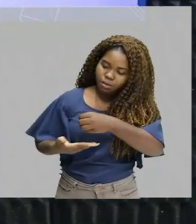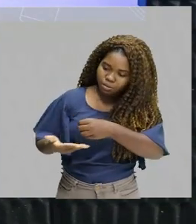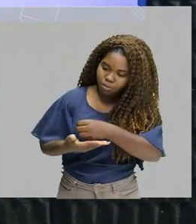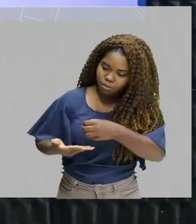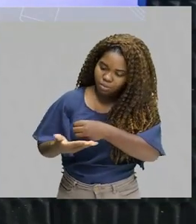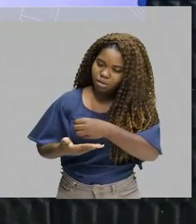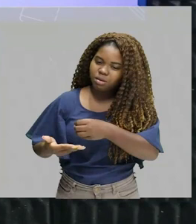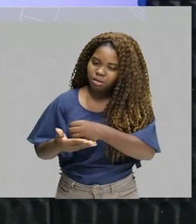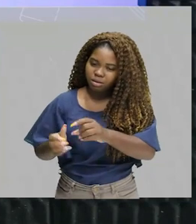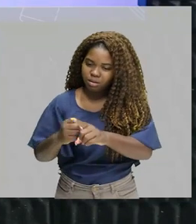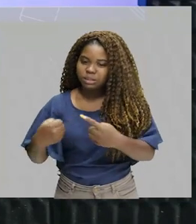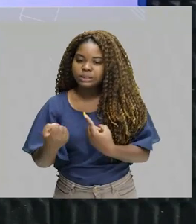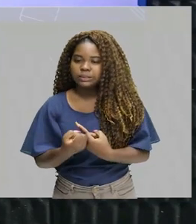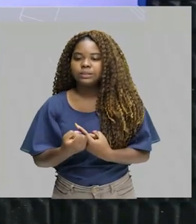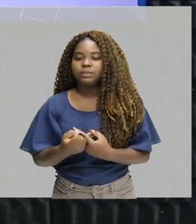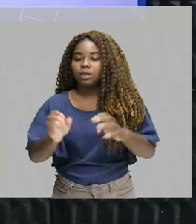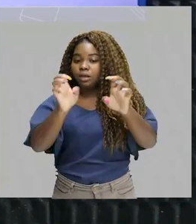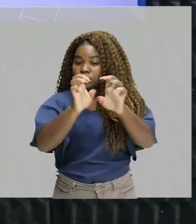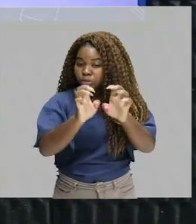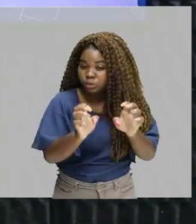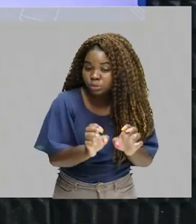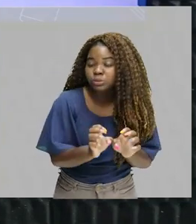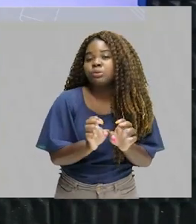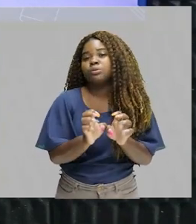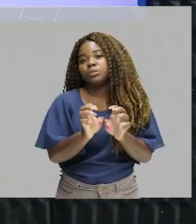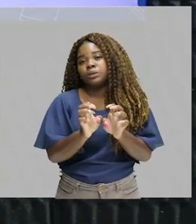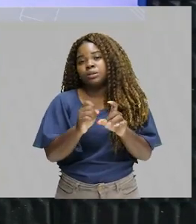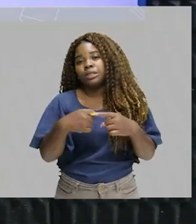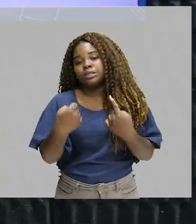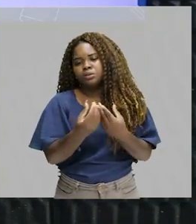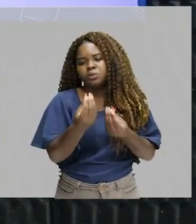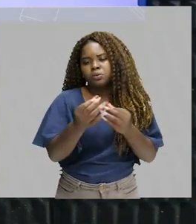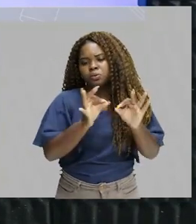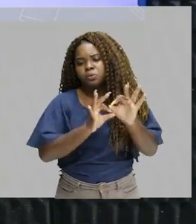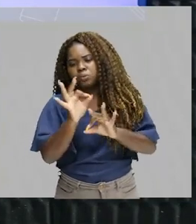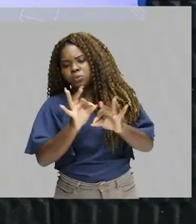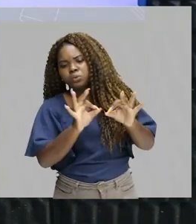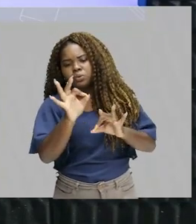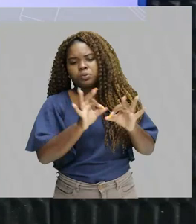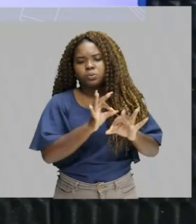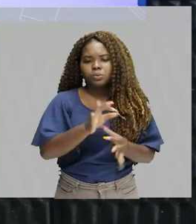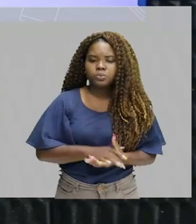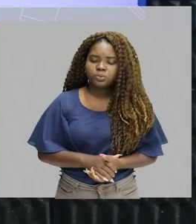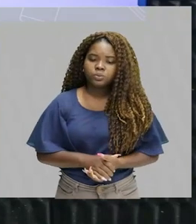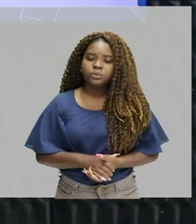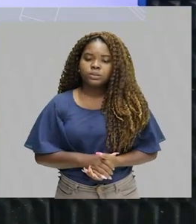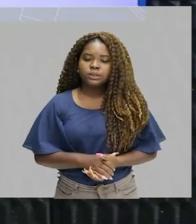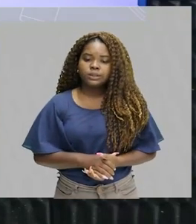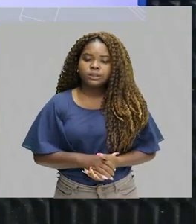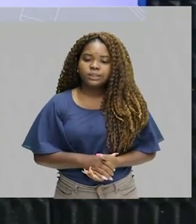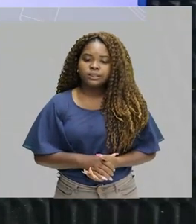a infraestrutura da é exatamente ou melhor são exatamente porque são